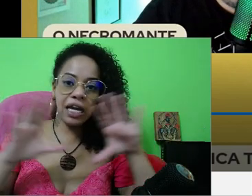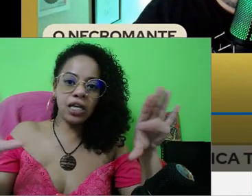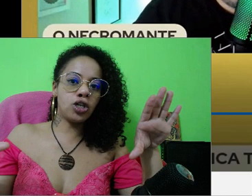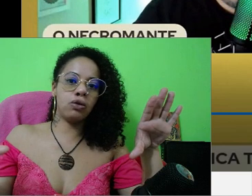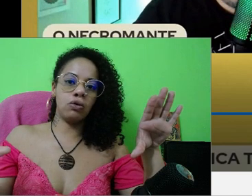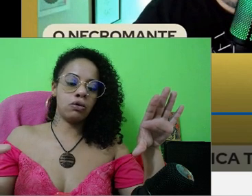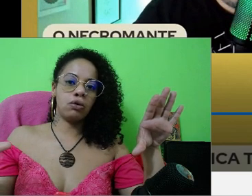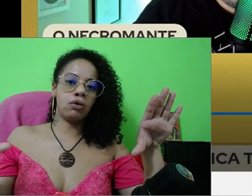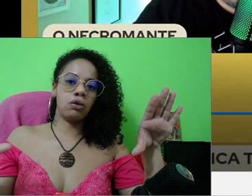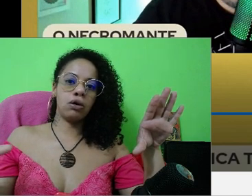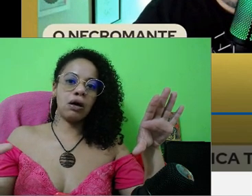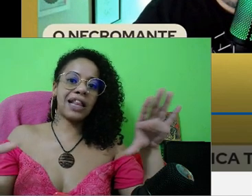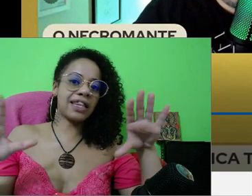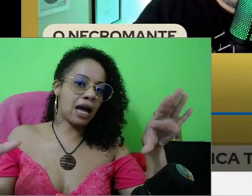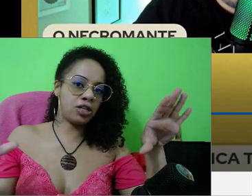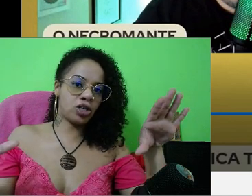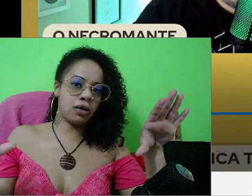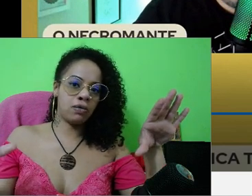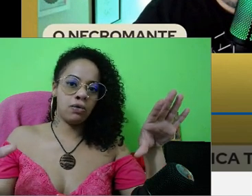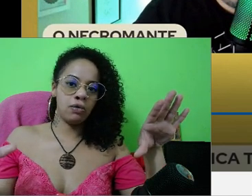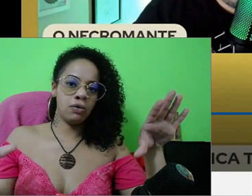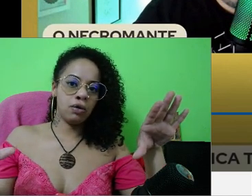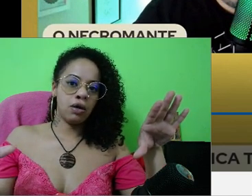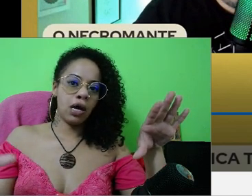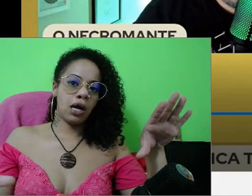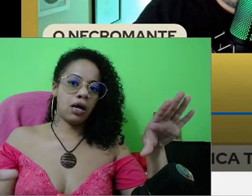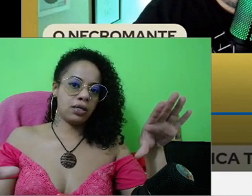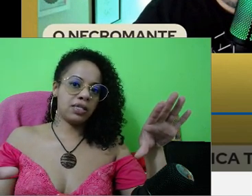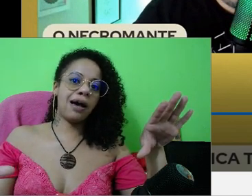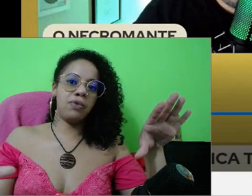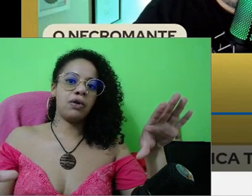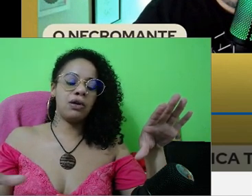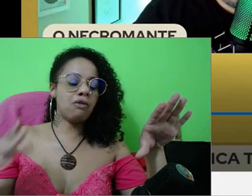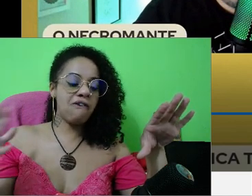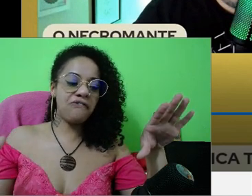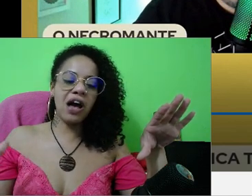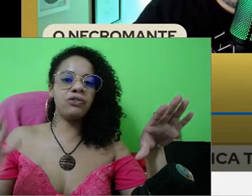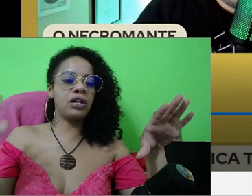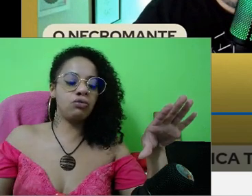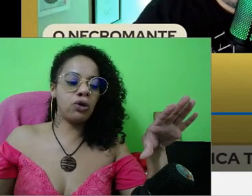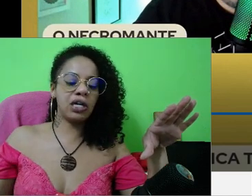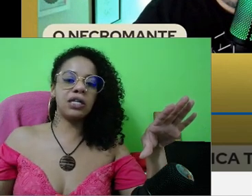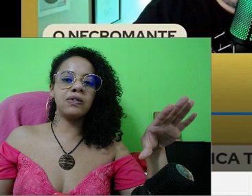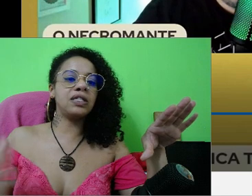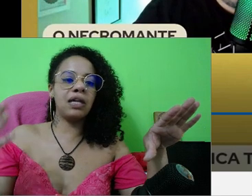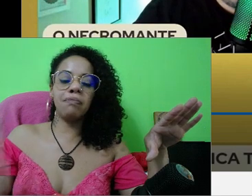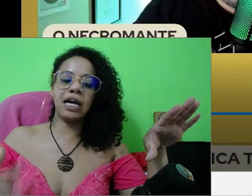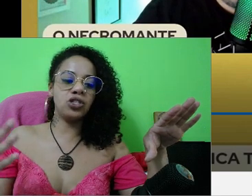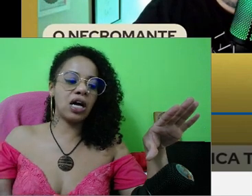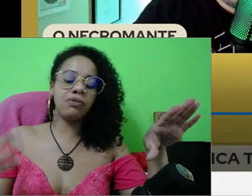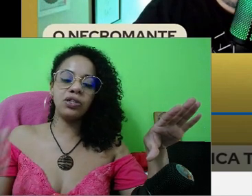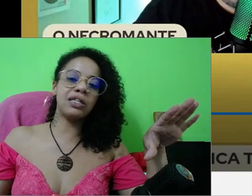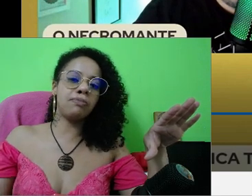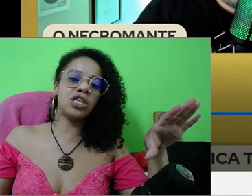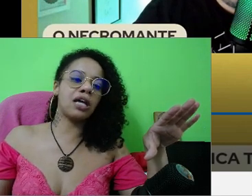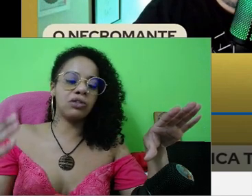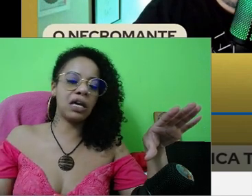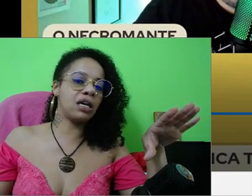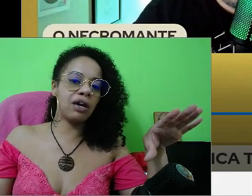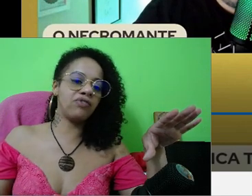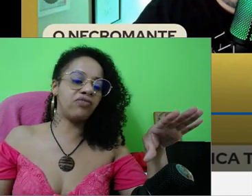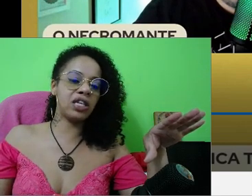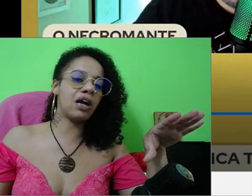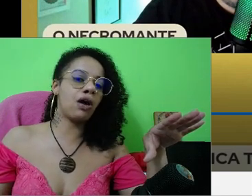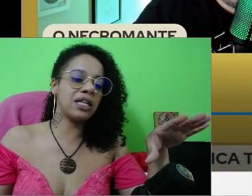tá nítido a tática sabe eu que eu falo Nando Moura cresceu assim mas já está